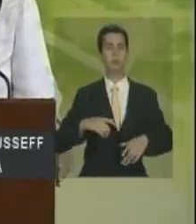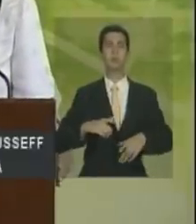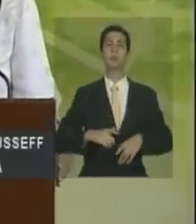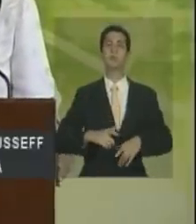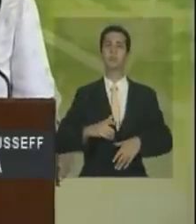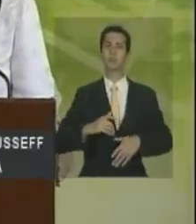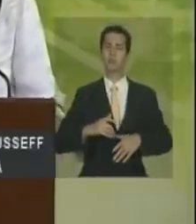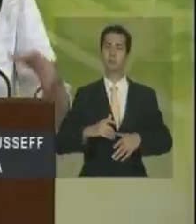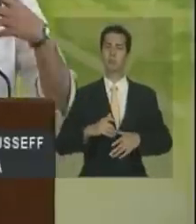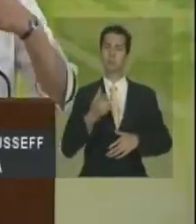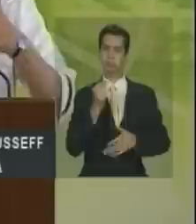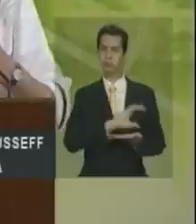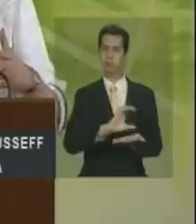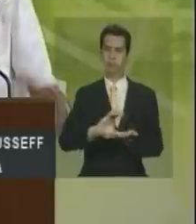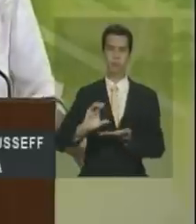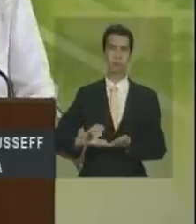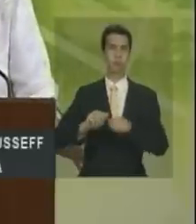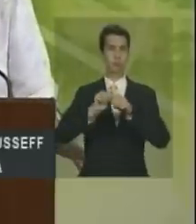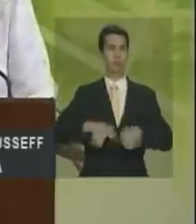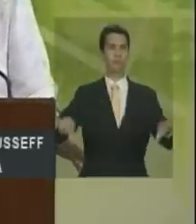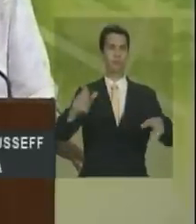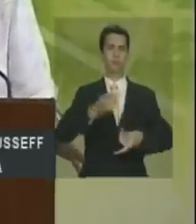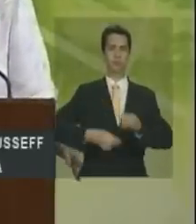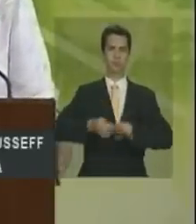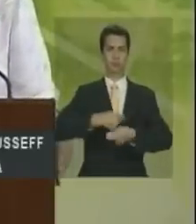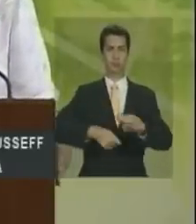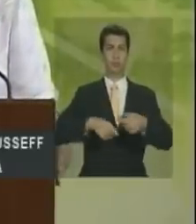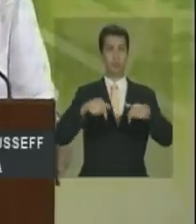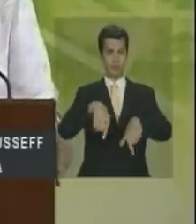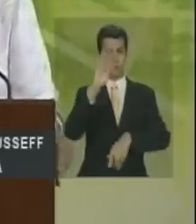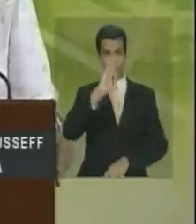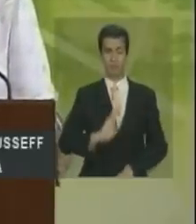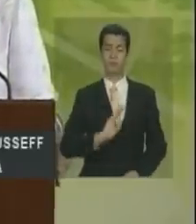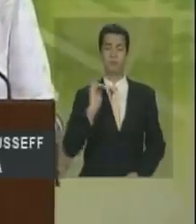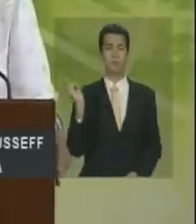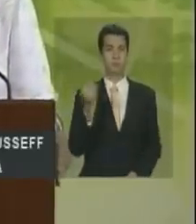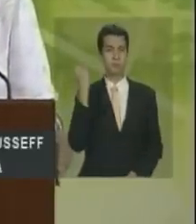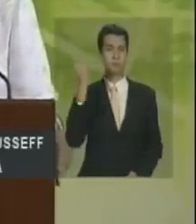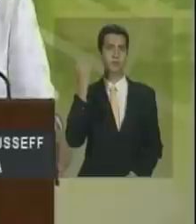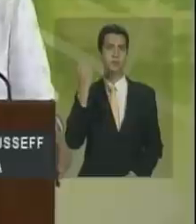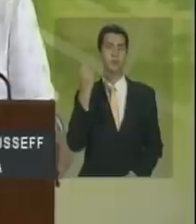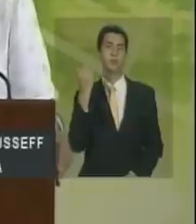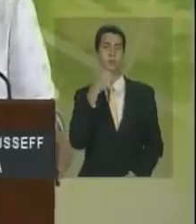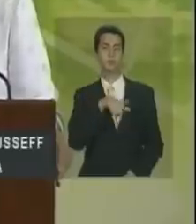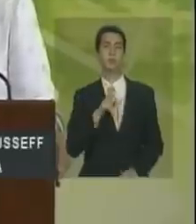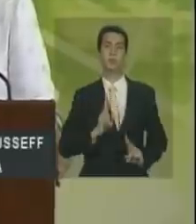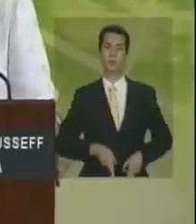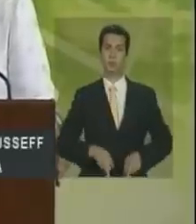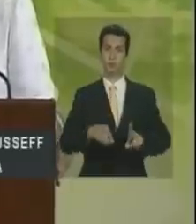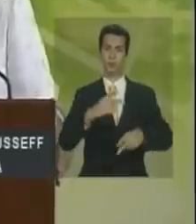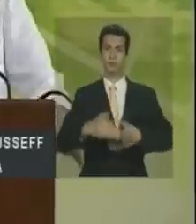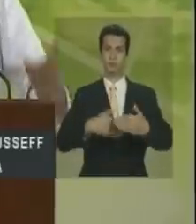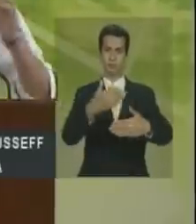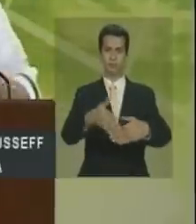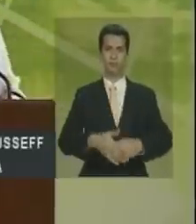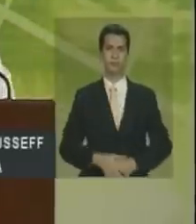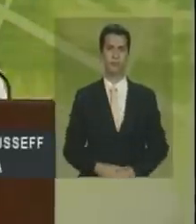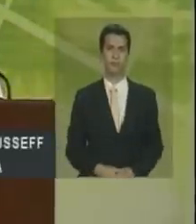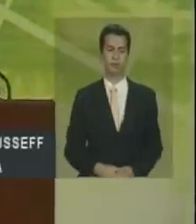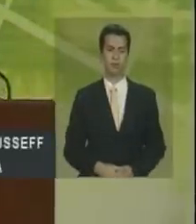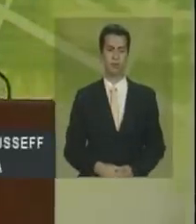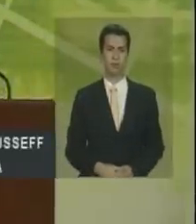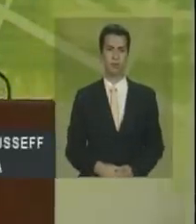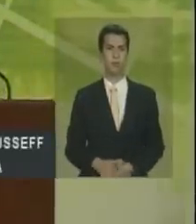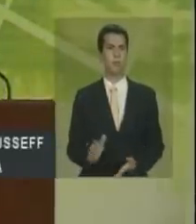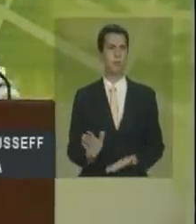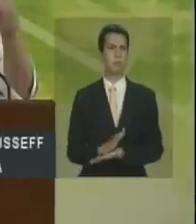toda a economia e que, para o Brasil, ele é fundamental para a continuidade do crescimento. Muitos